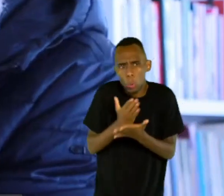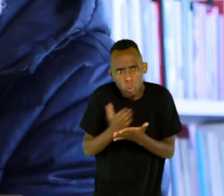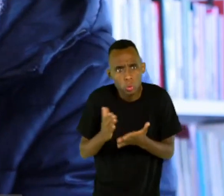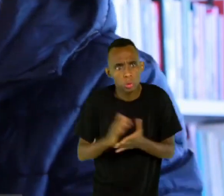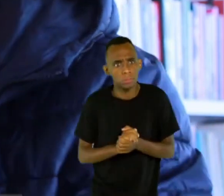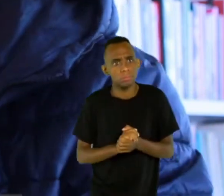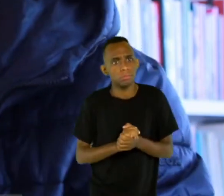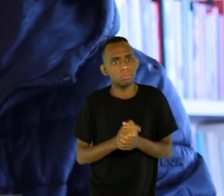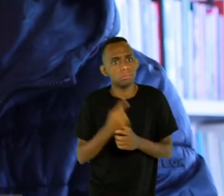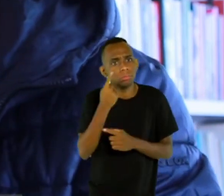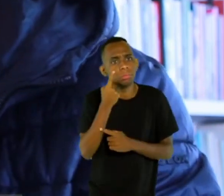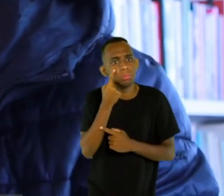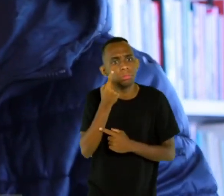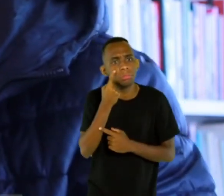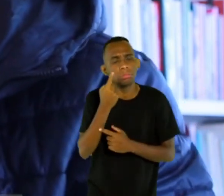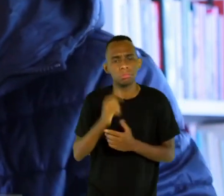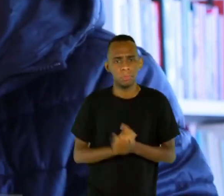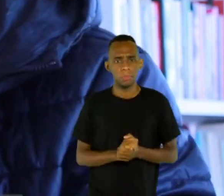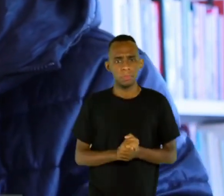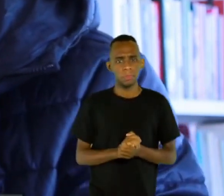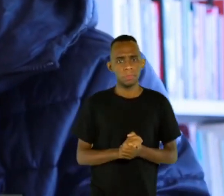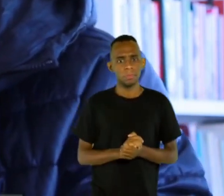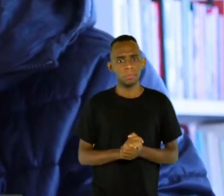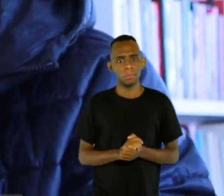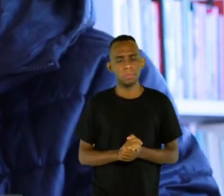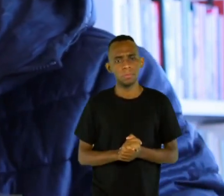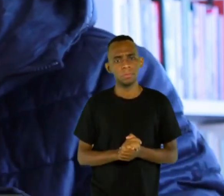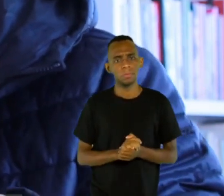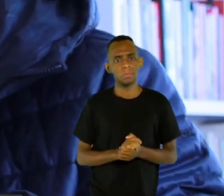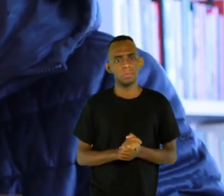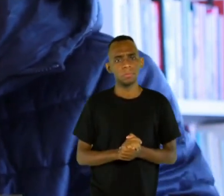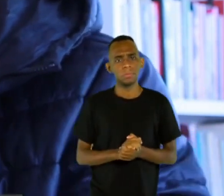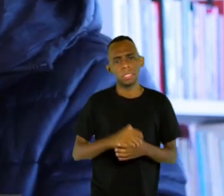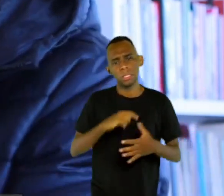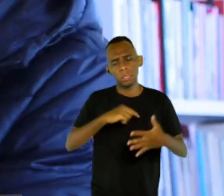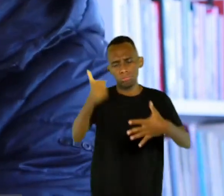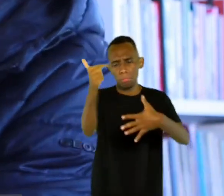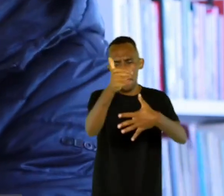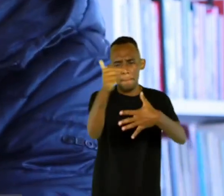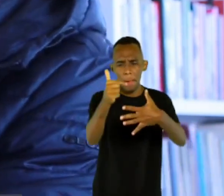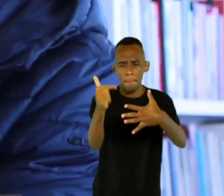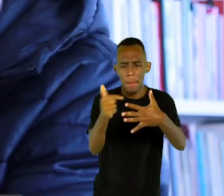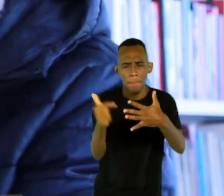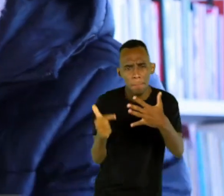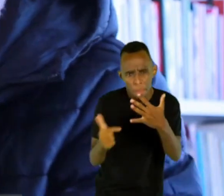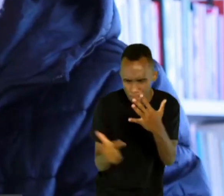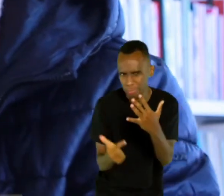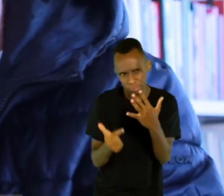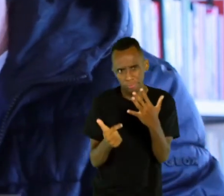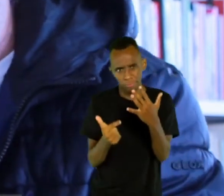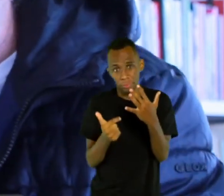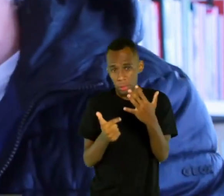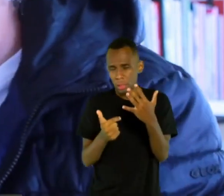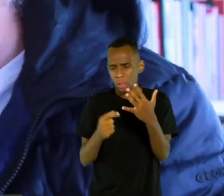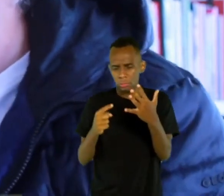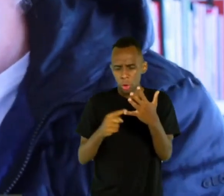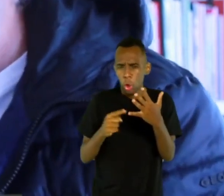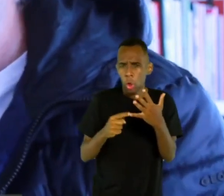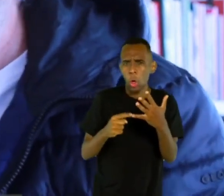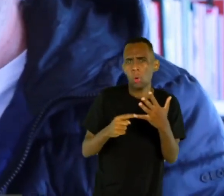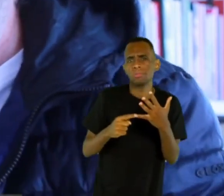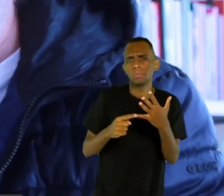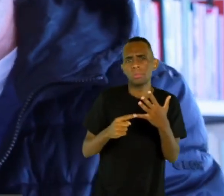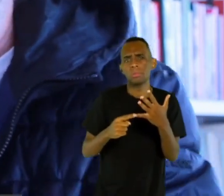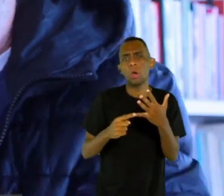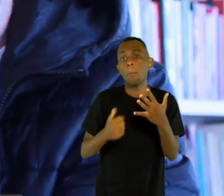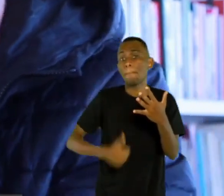Que Mistério Tem Clarice, Democracia em Risco, ele participou, e o Copenhague, que é o primeiro, né, Sérgio? Que é o primeiro dessa